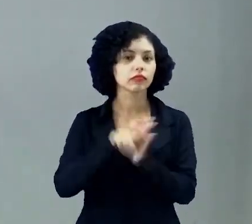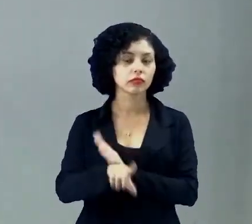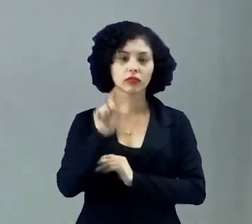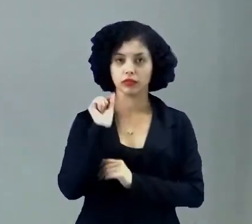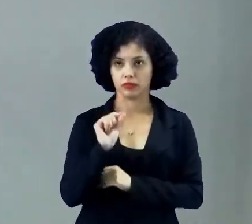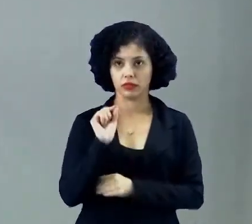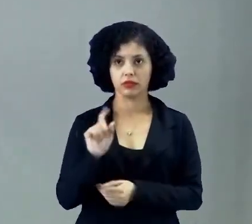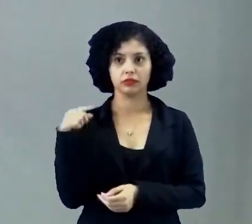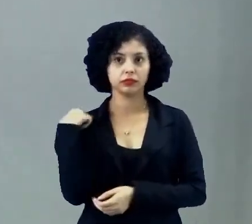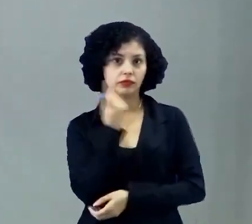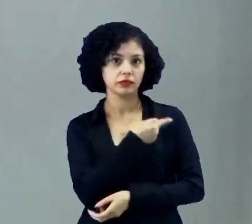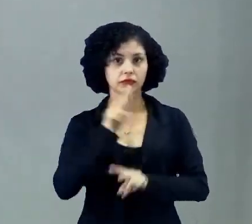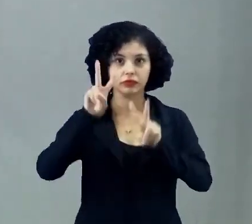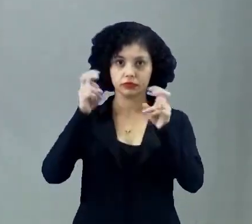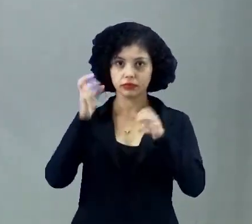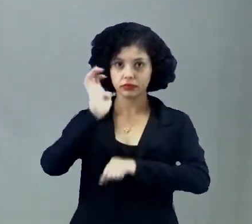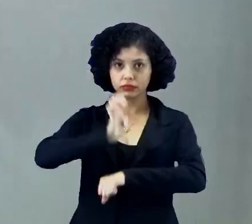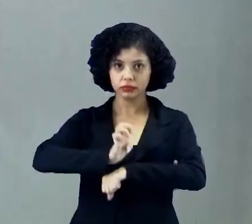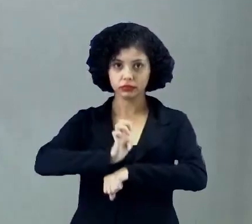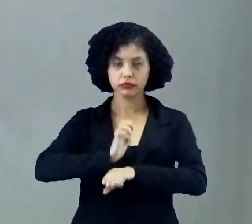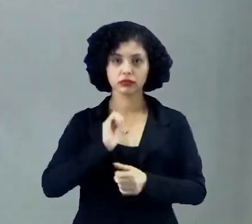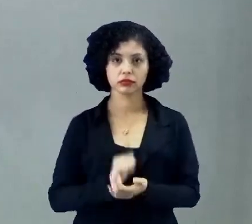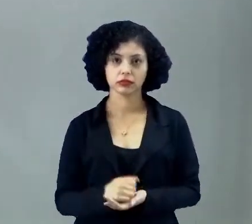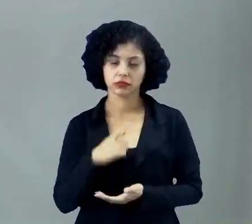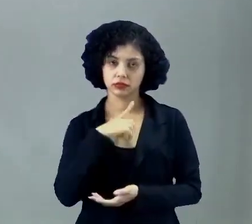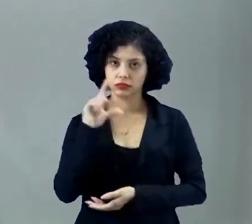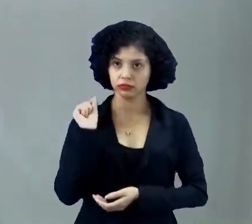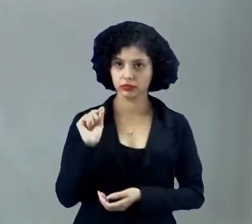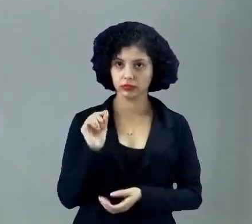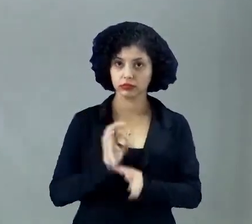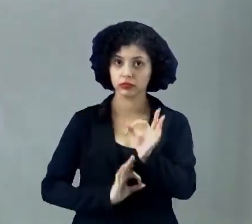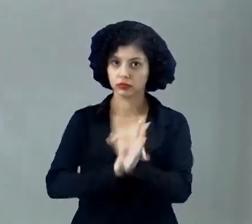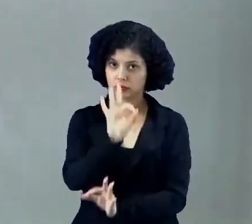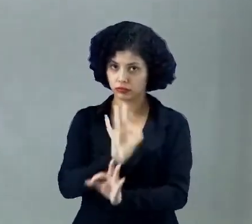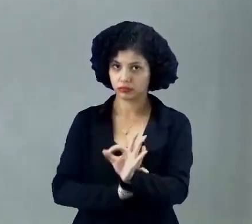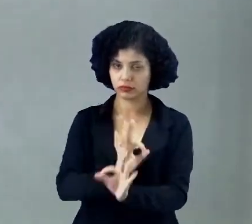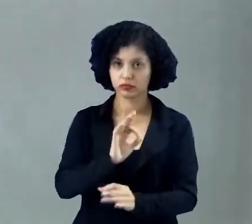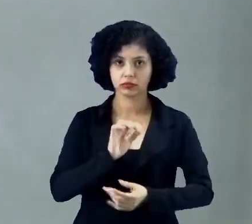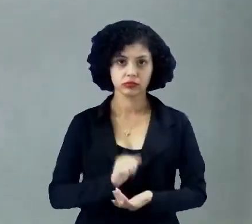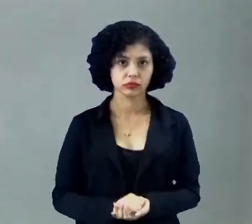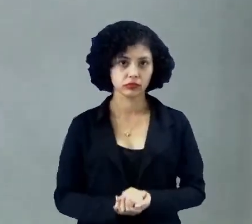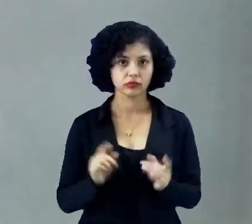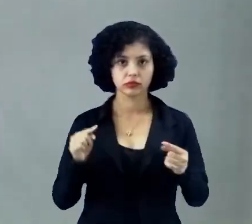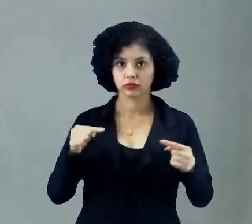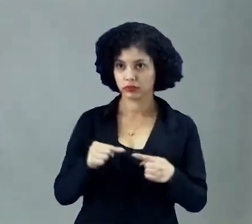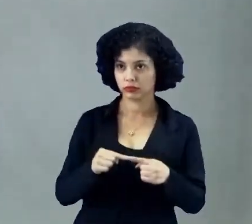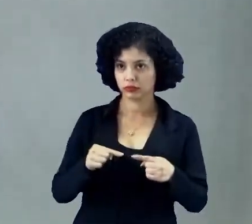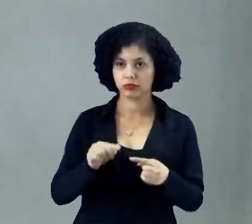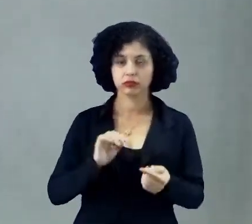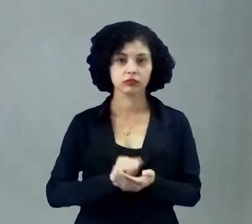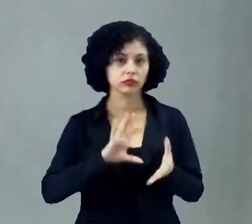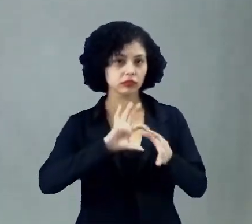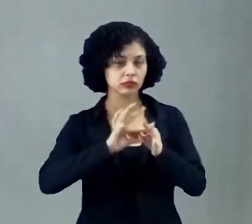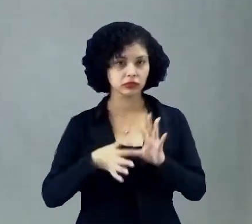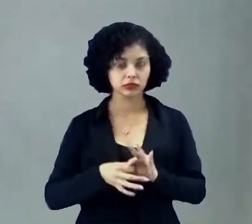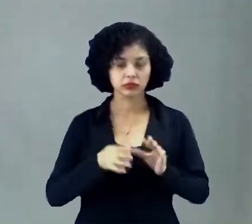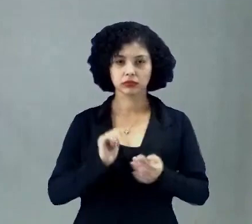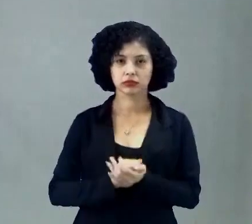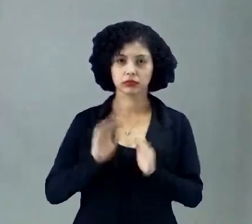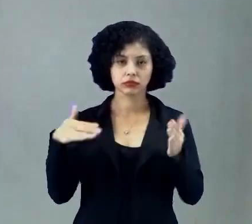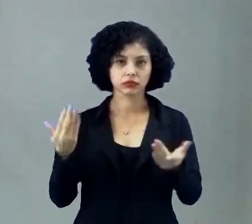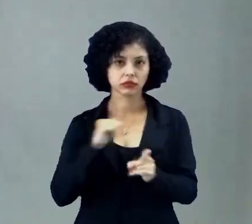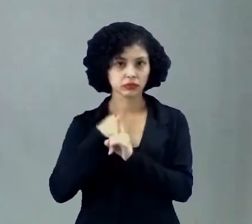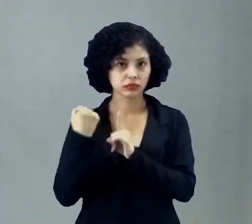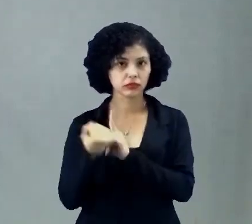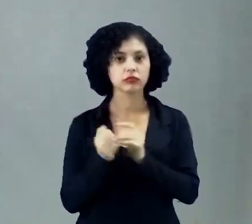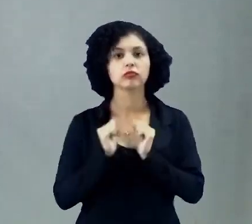fato, nós temos um tipo de Estado que ele está organizado em acordo com o contexto social no qual